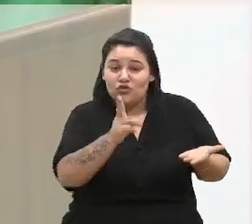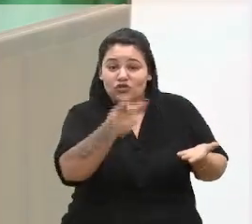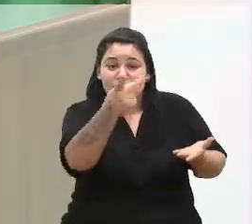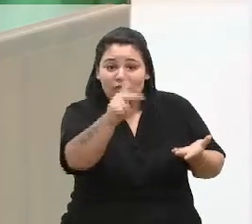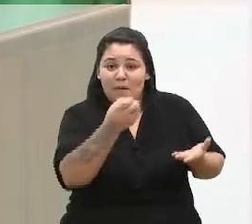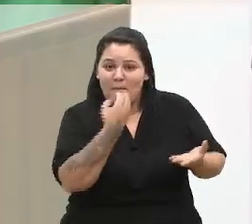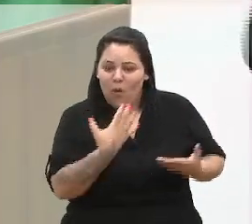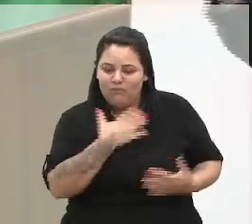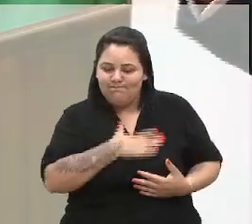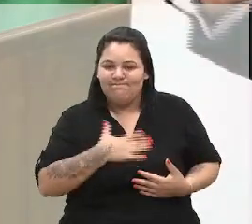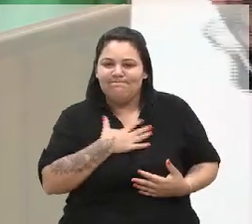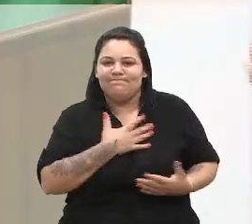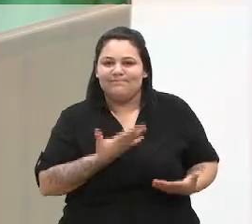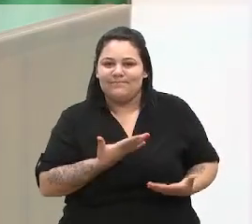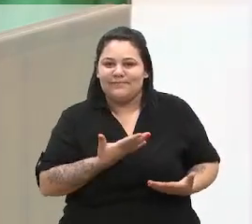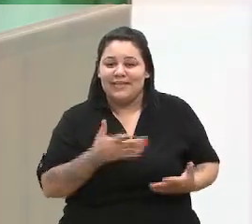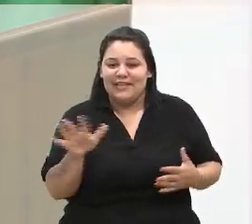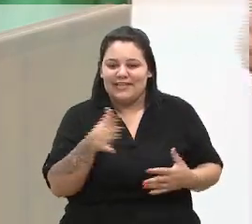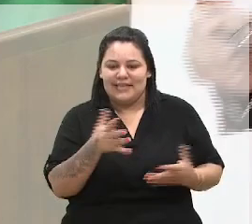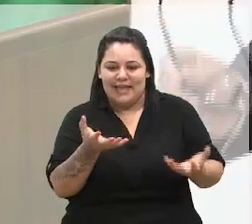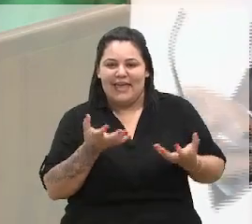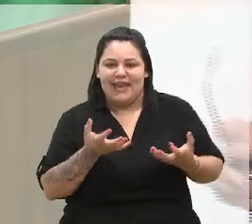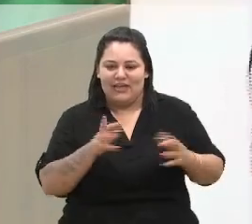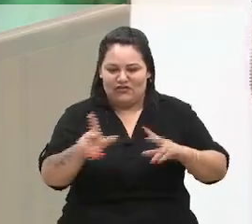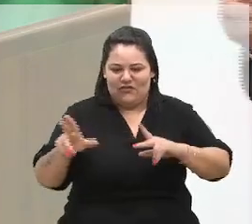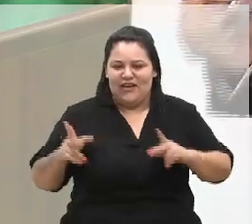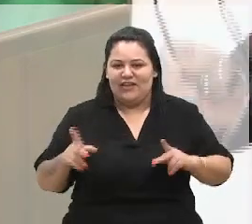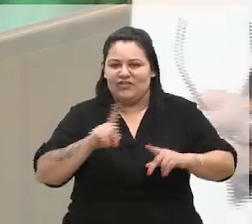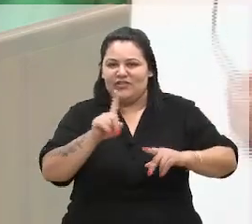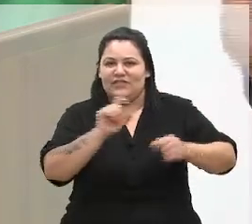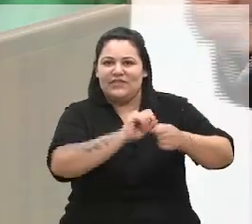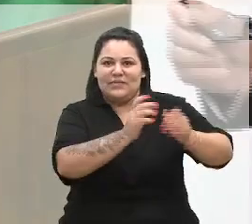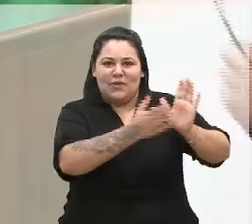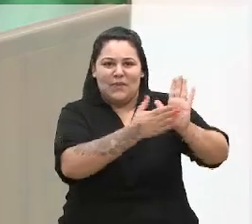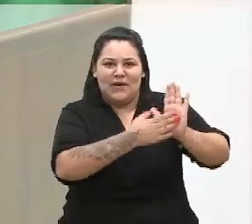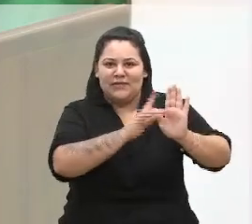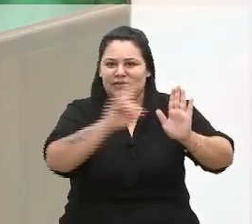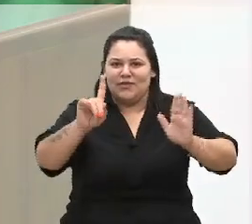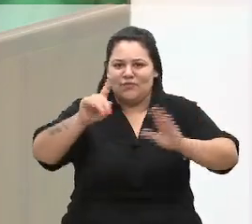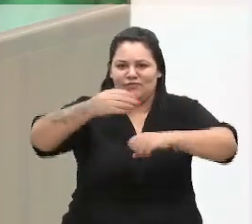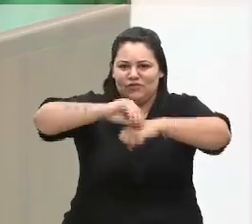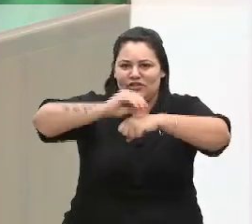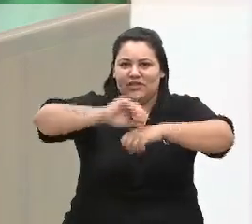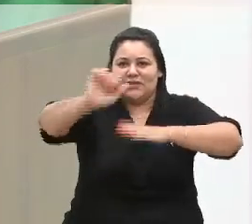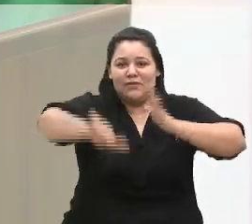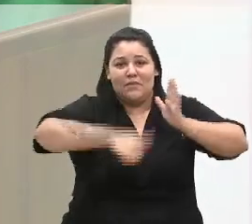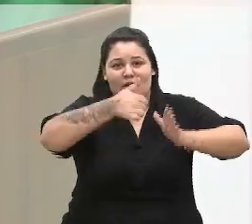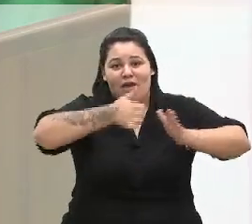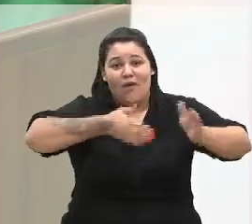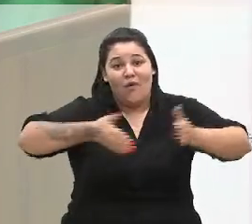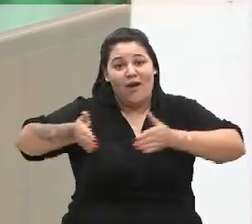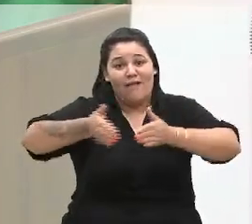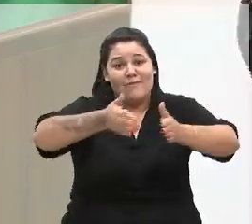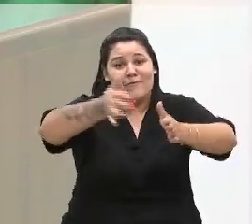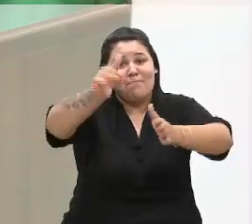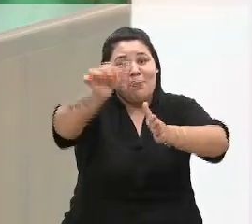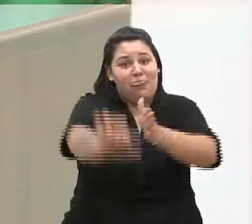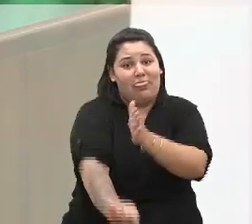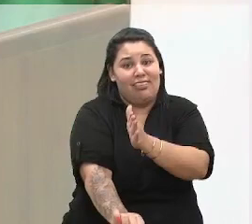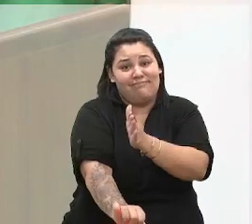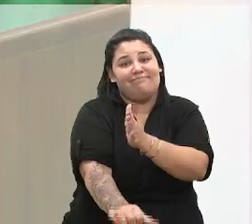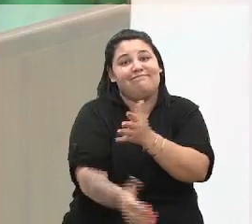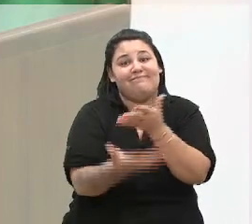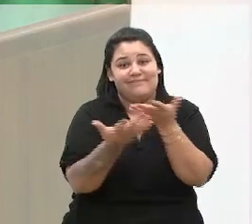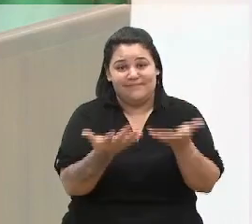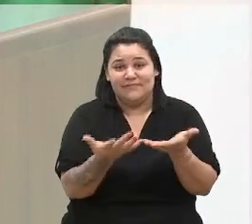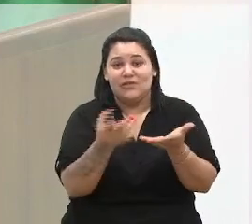Que às vezes querer ser diferente e não propor, não sugerir, não melhorar, o caminho é sem volta. Então o senhor continua sendo essa